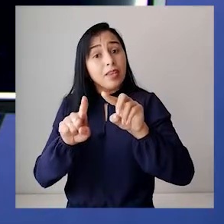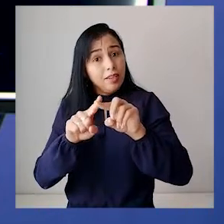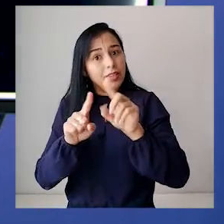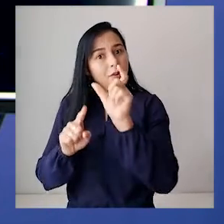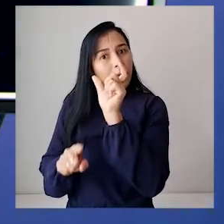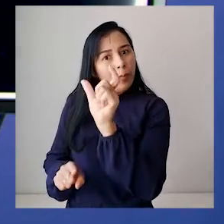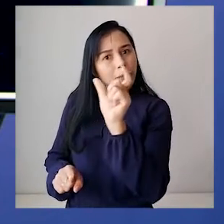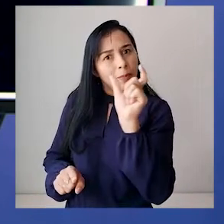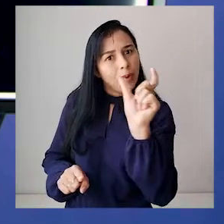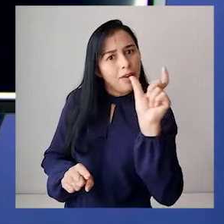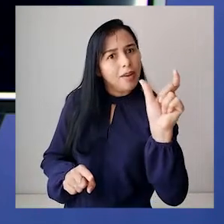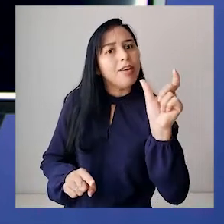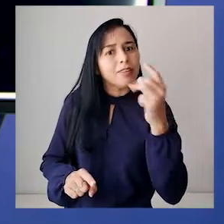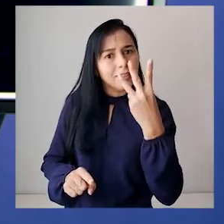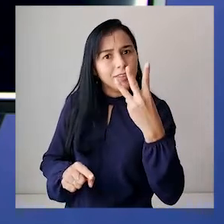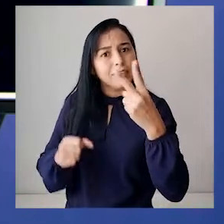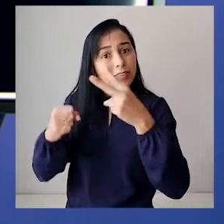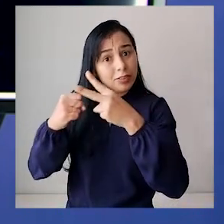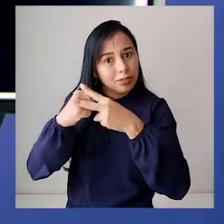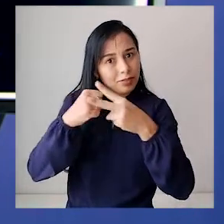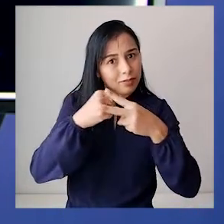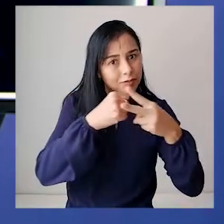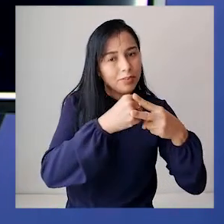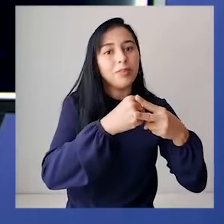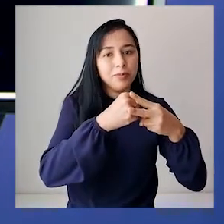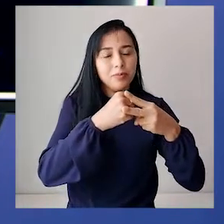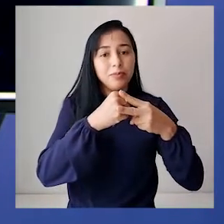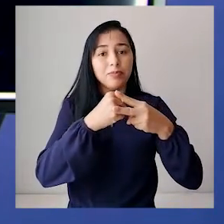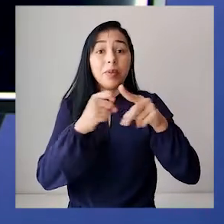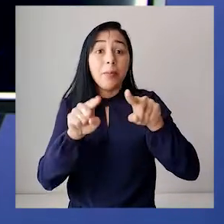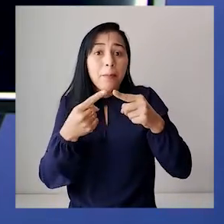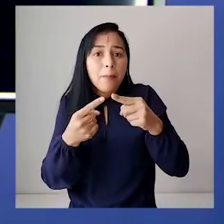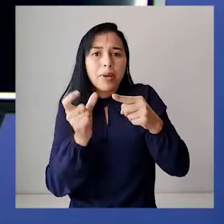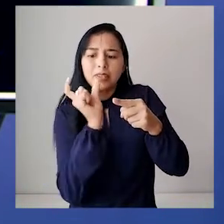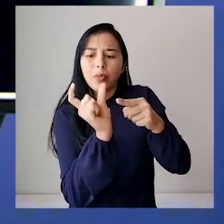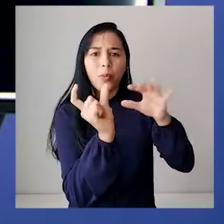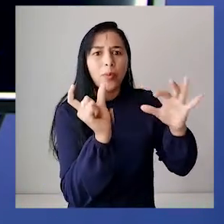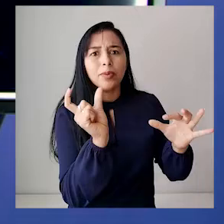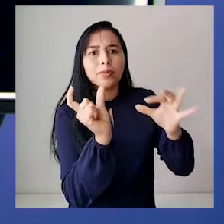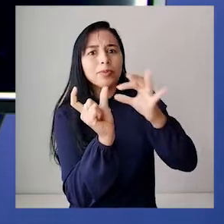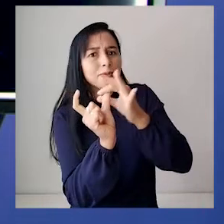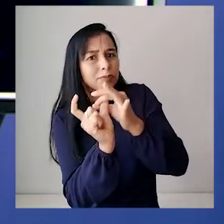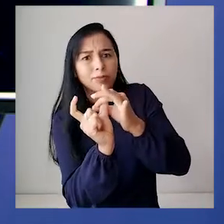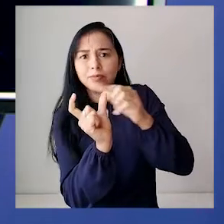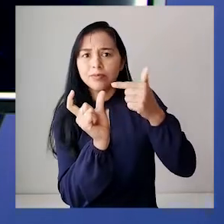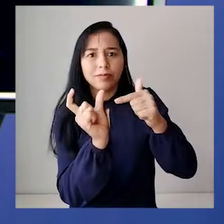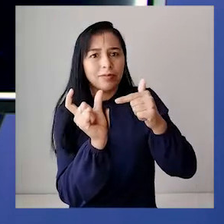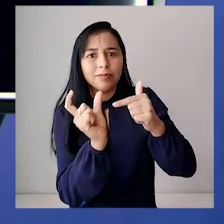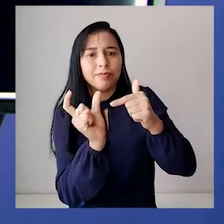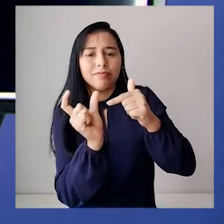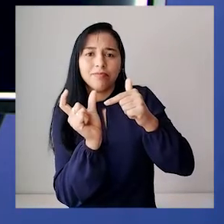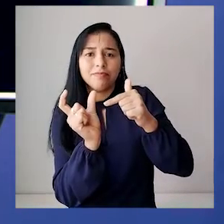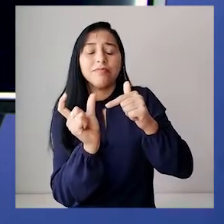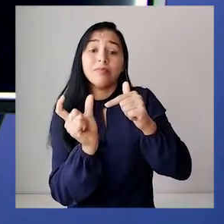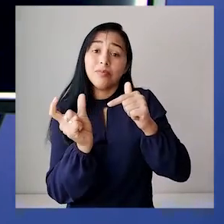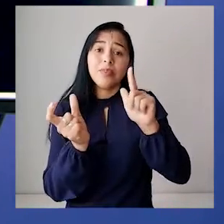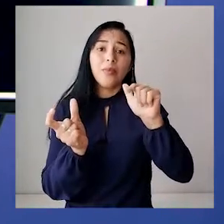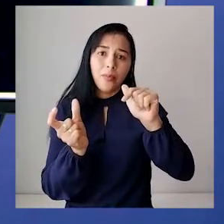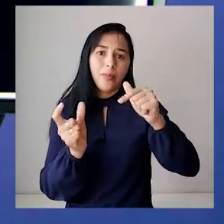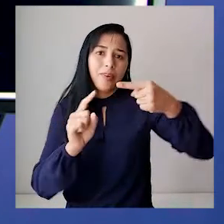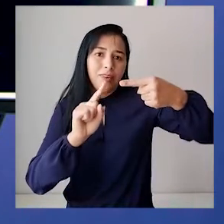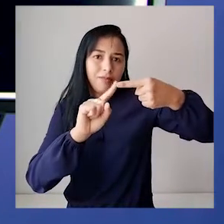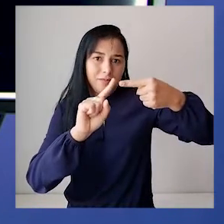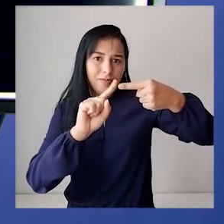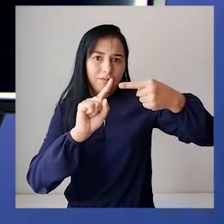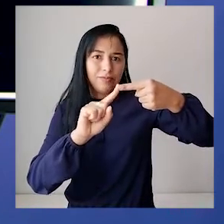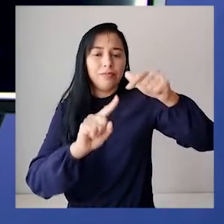de 3 verbos. Entre essas 3 orações não há presença de conectivos. Portanto, ela é